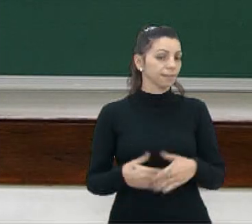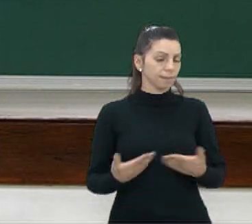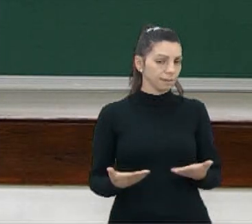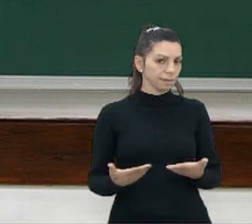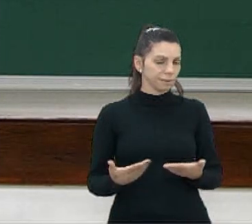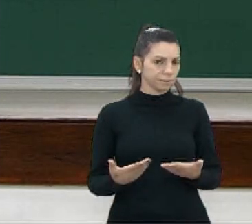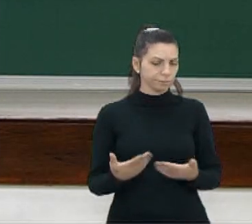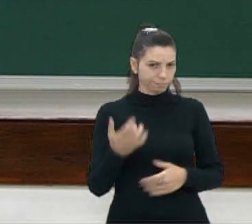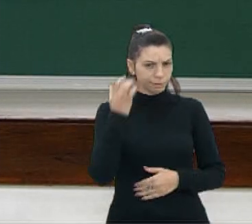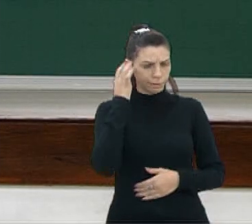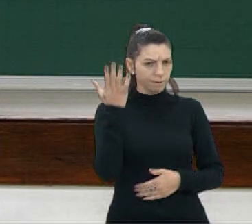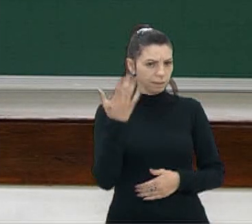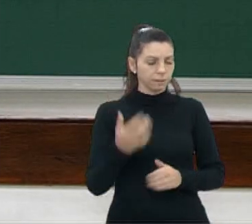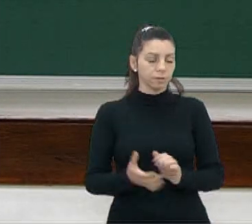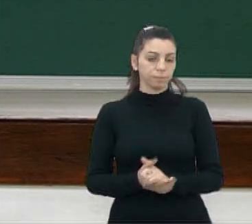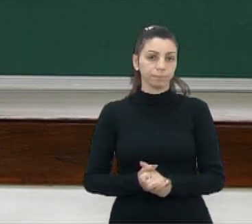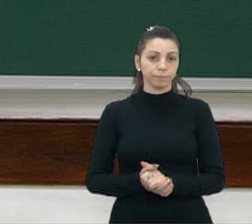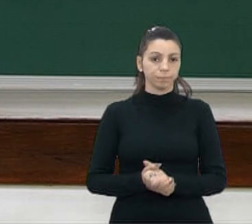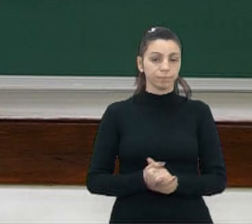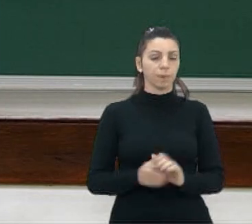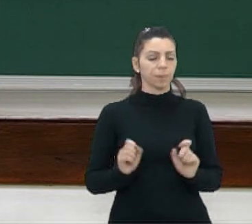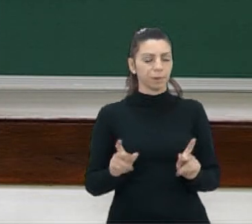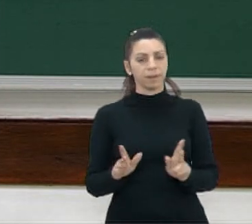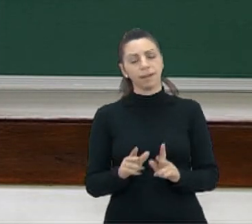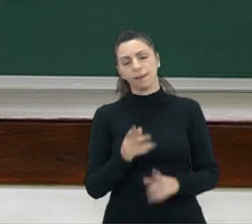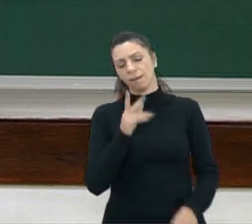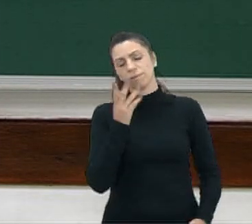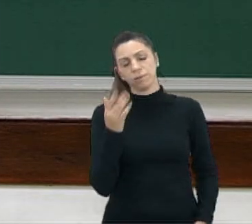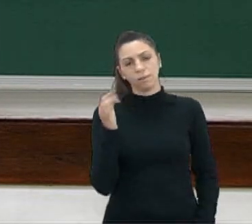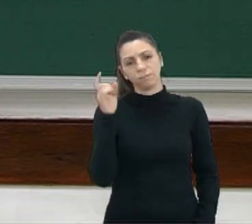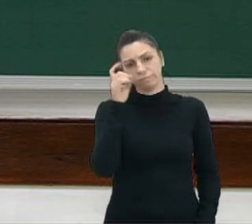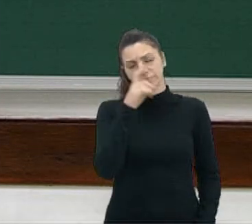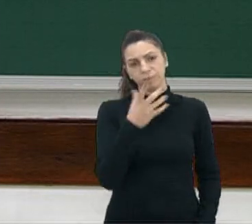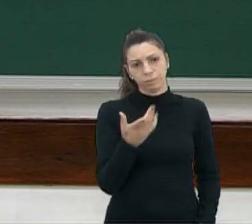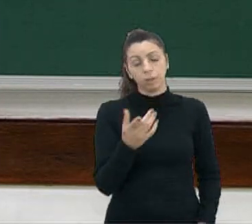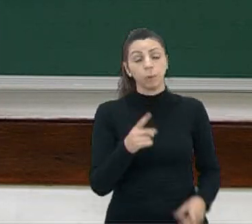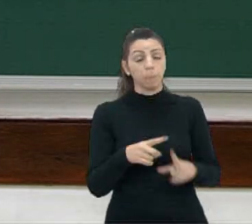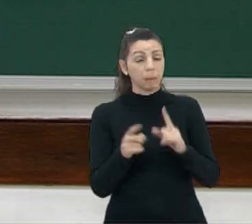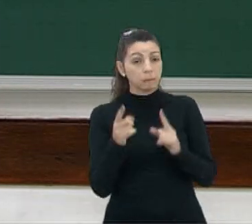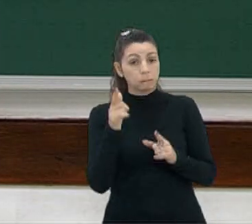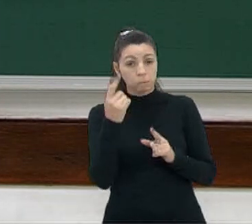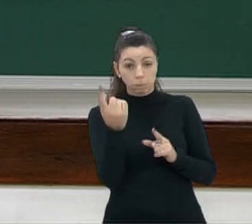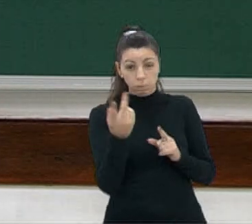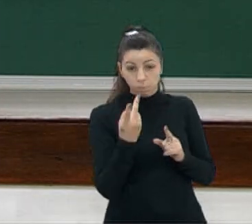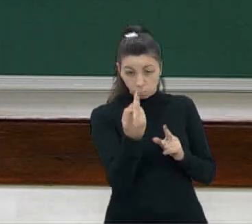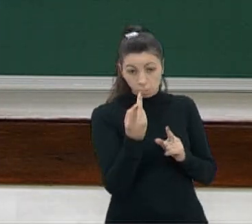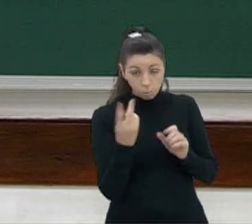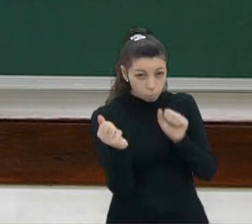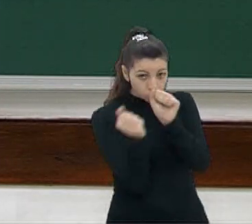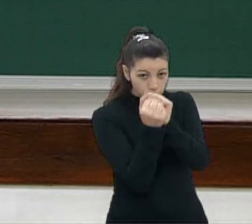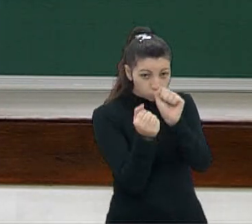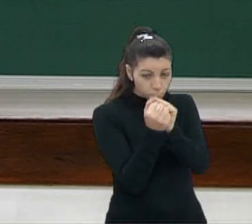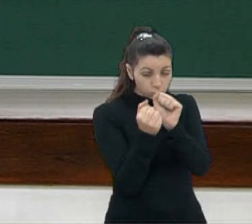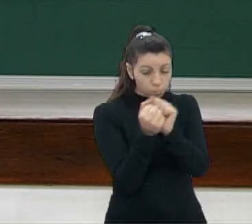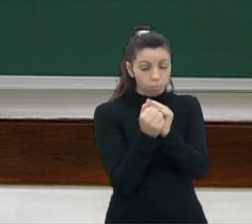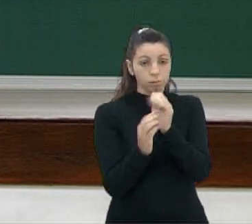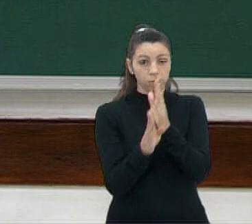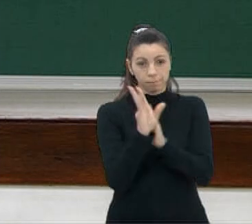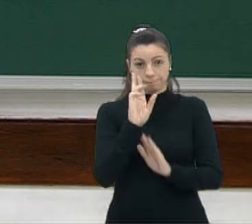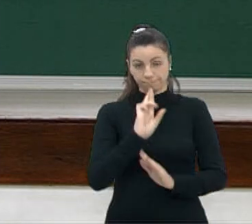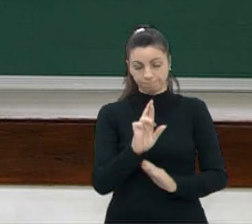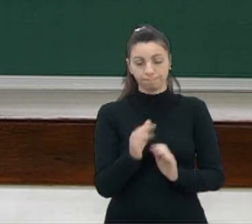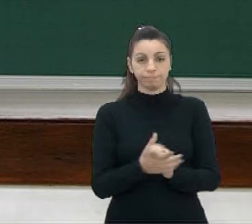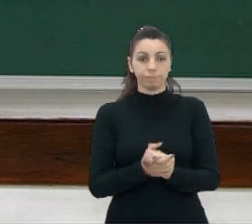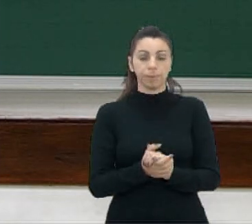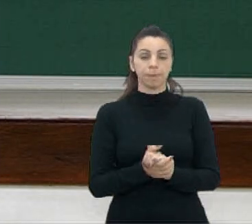Então, foi tranquilo? Tá, talvez não tenha sido tão tranquilo assim, mas vamos com calma que a gente consegue. Primeiro eu pedi que víssemos os verbos,